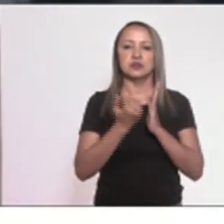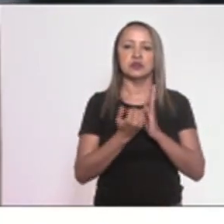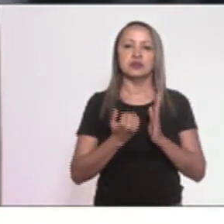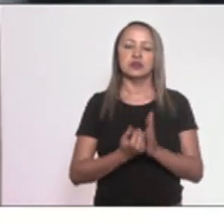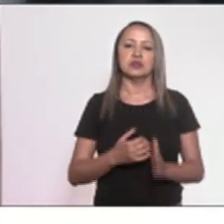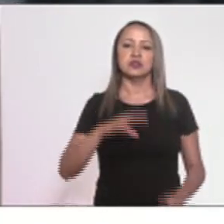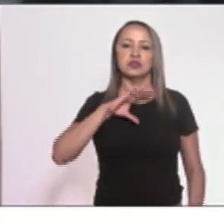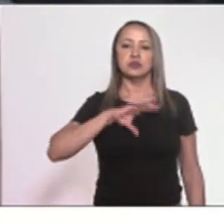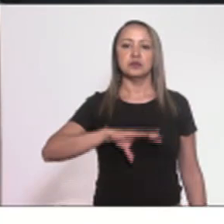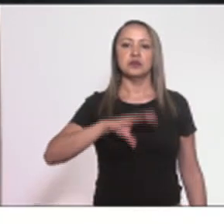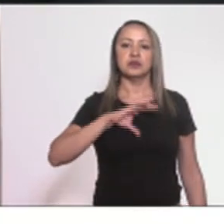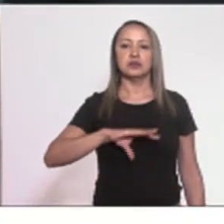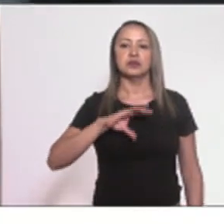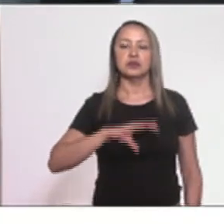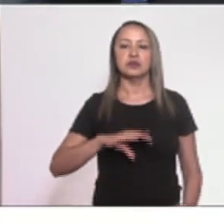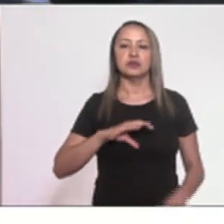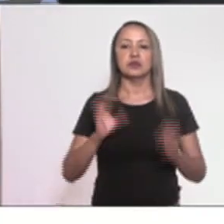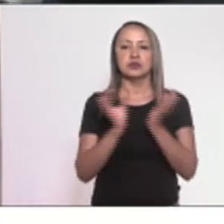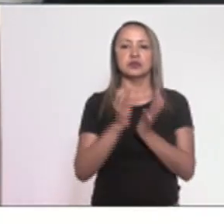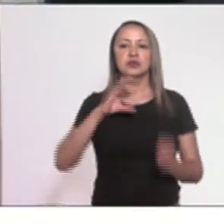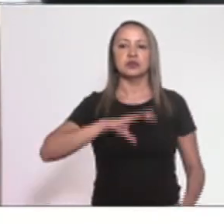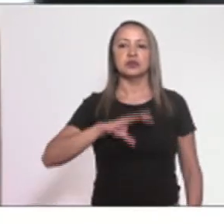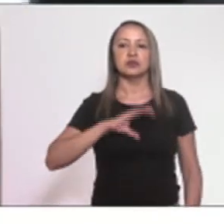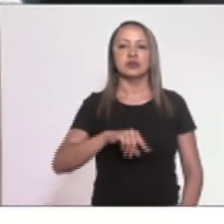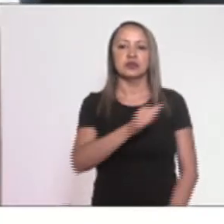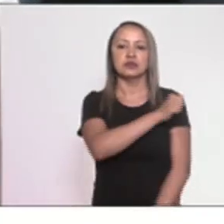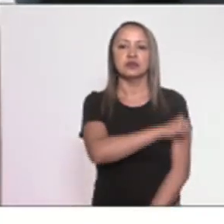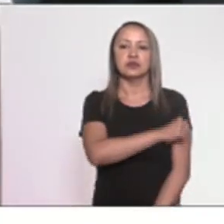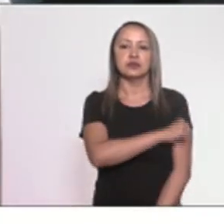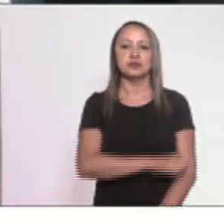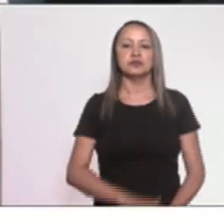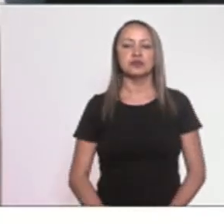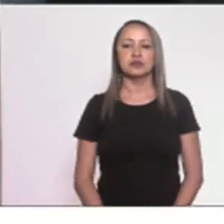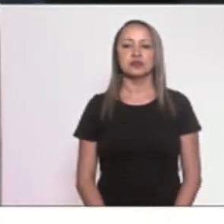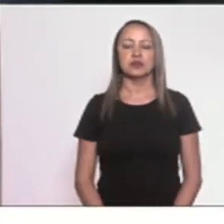nas associações portuguesas do Estado do Rio de Janeiro.